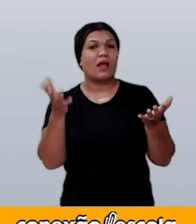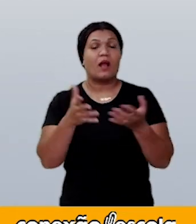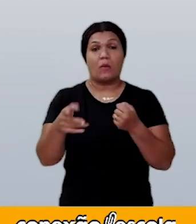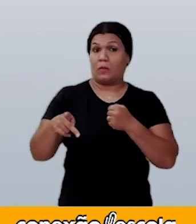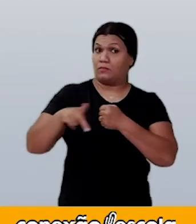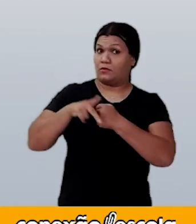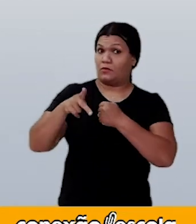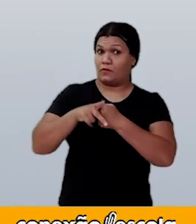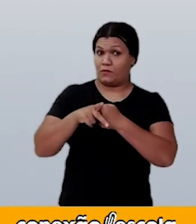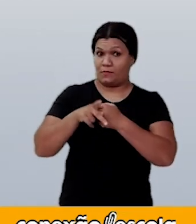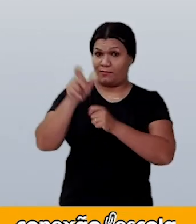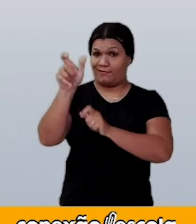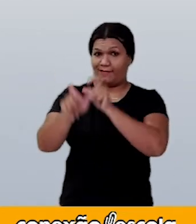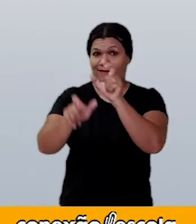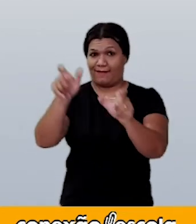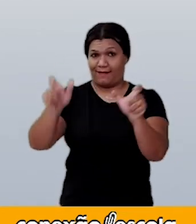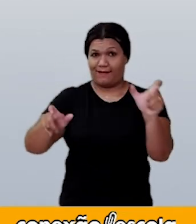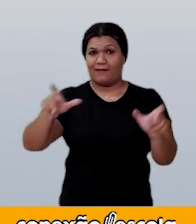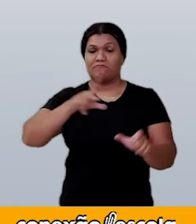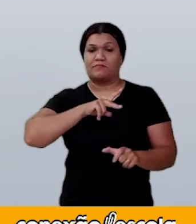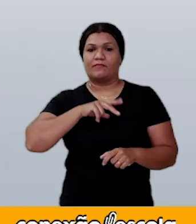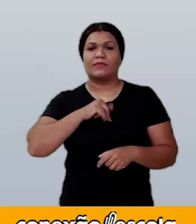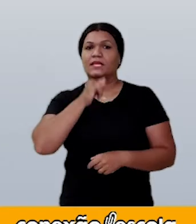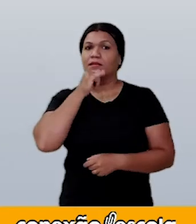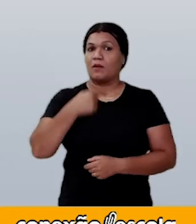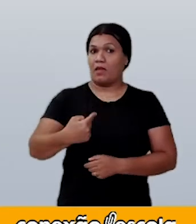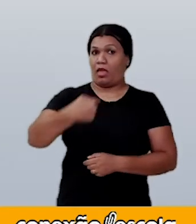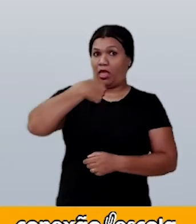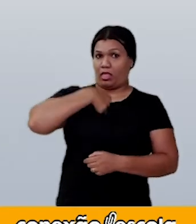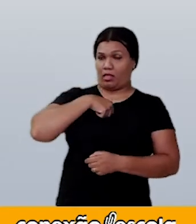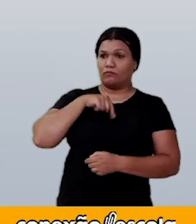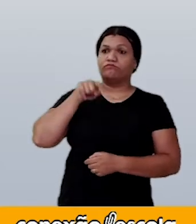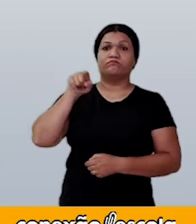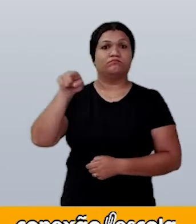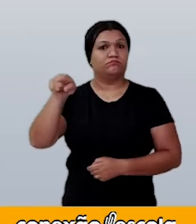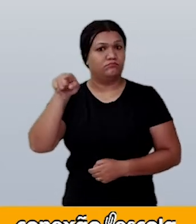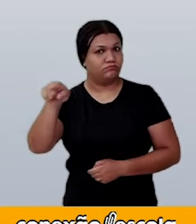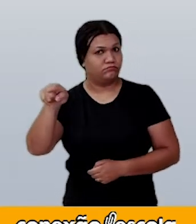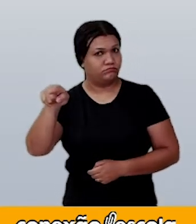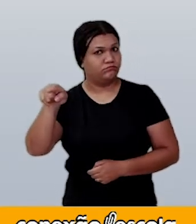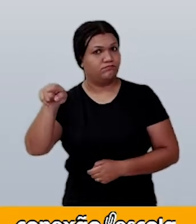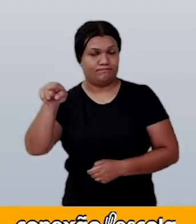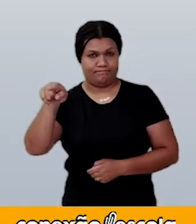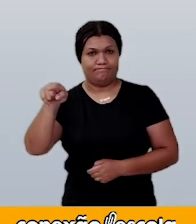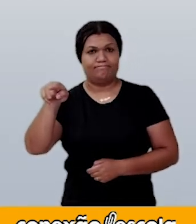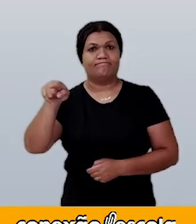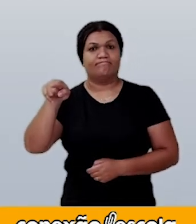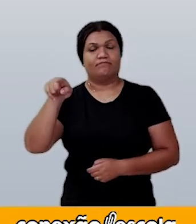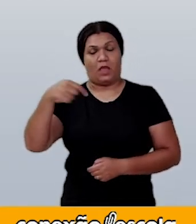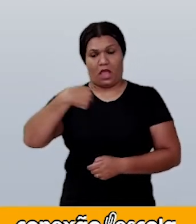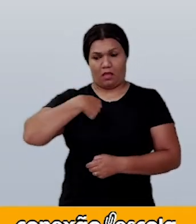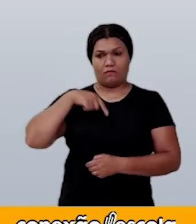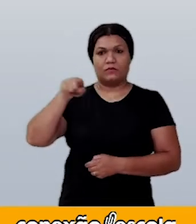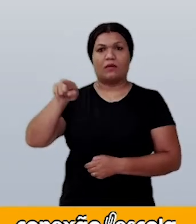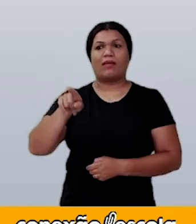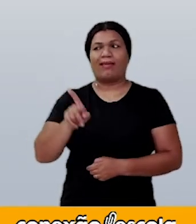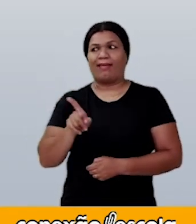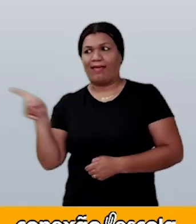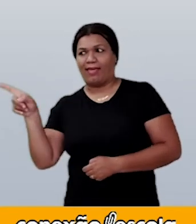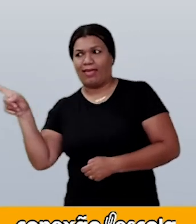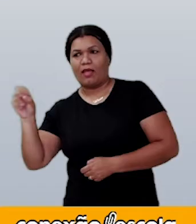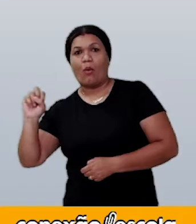pronomes pessoais. Eu, tu, ou você, Ele